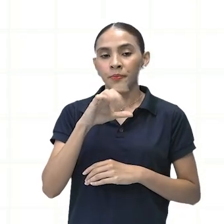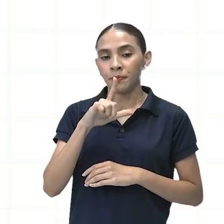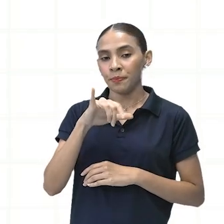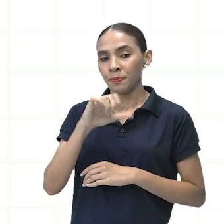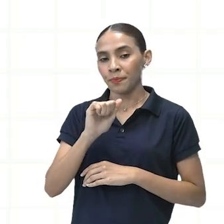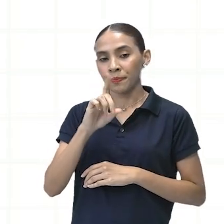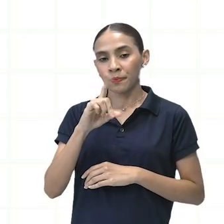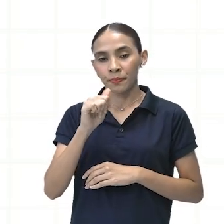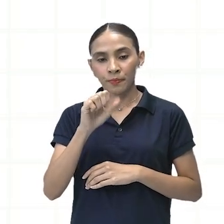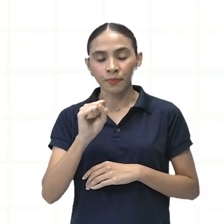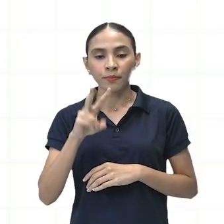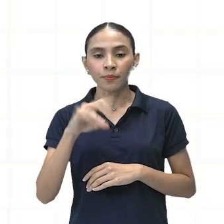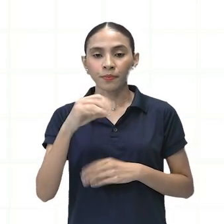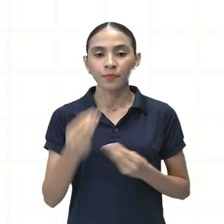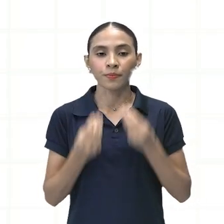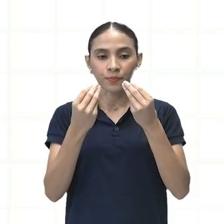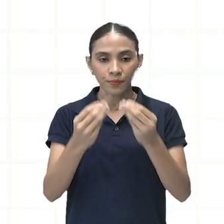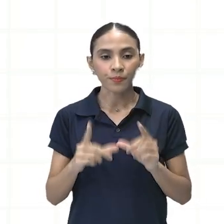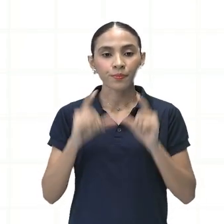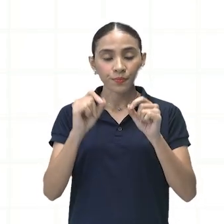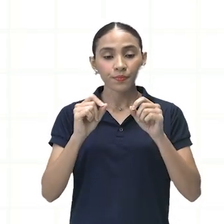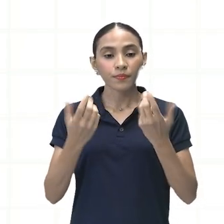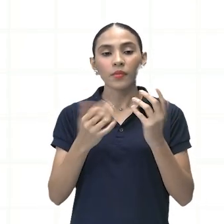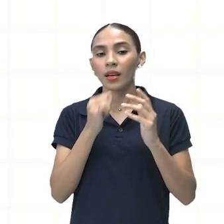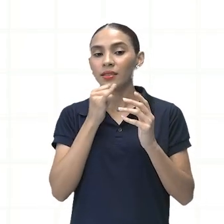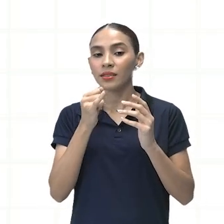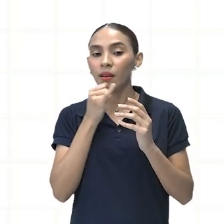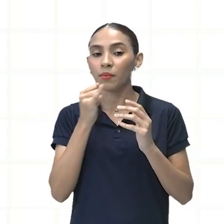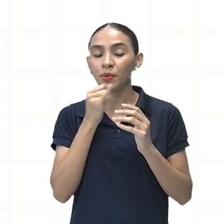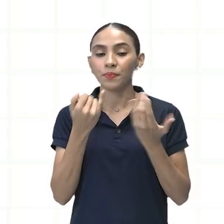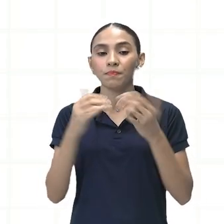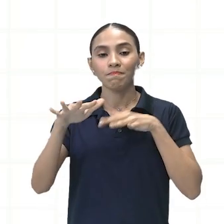ciliadas, que vão, então, gerar impulsos